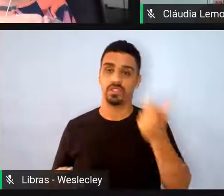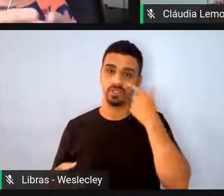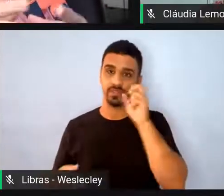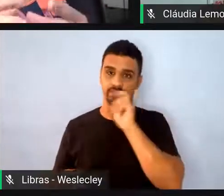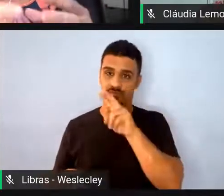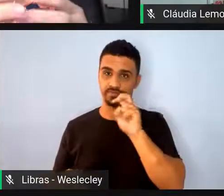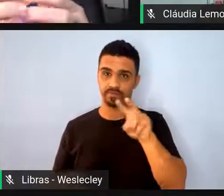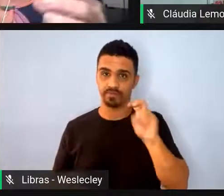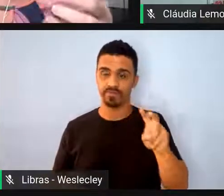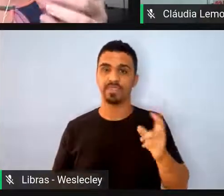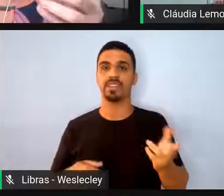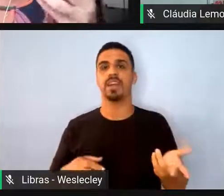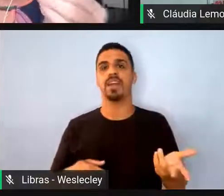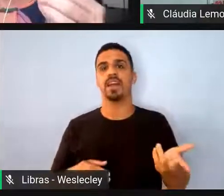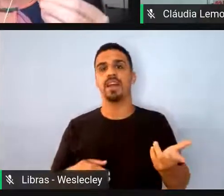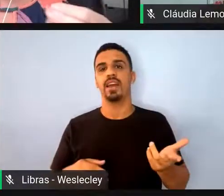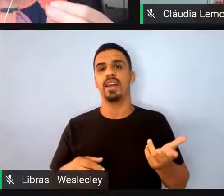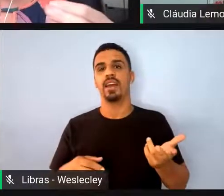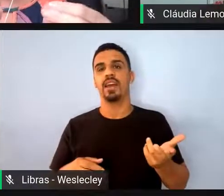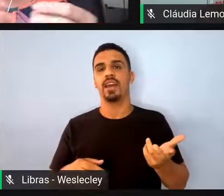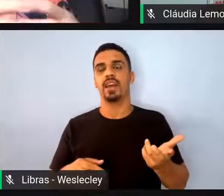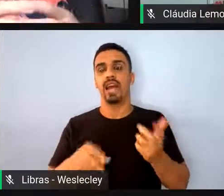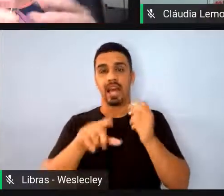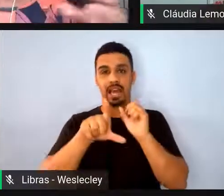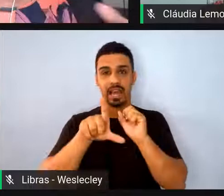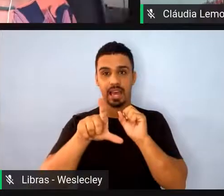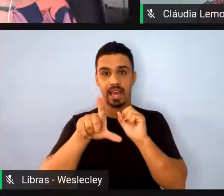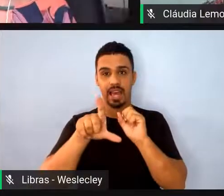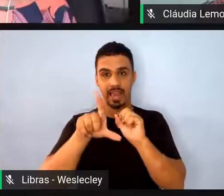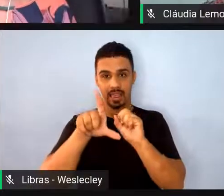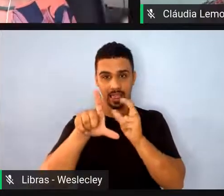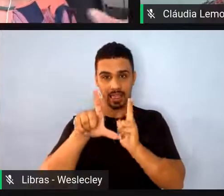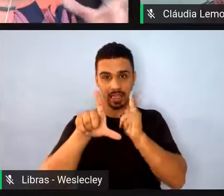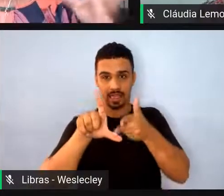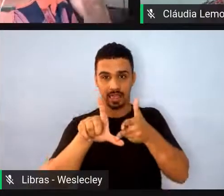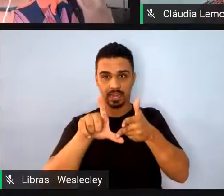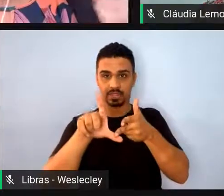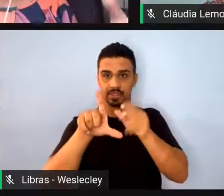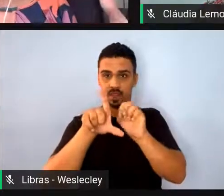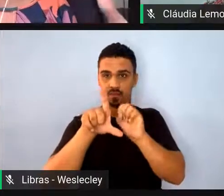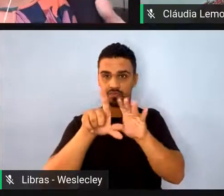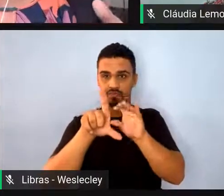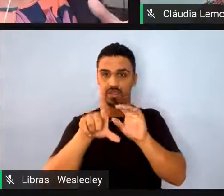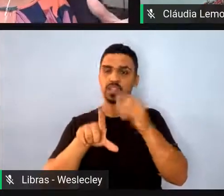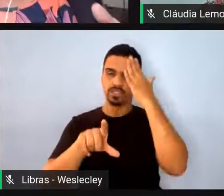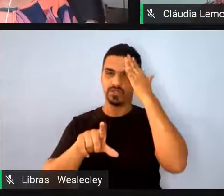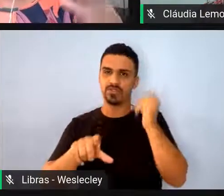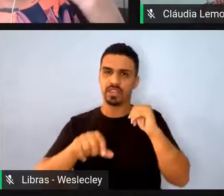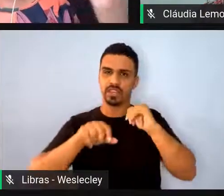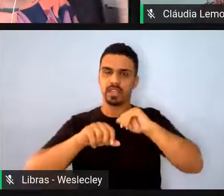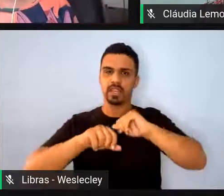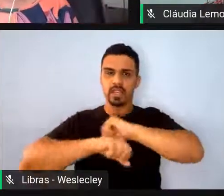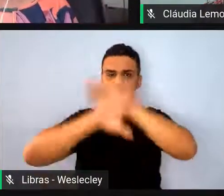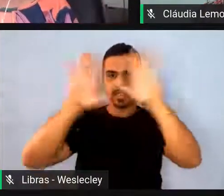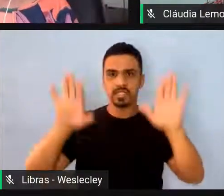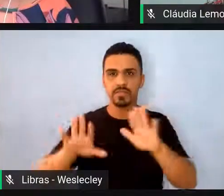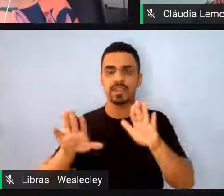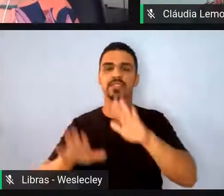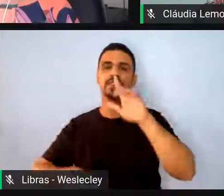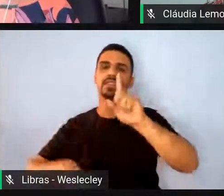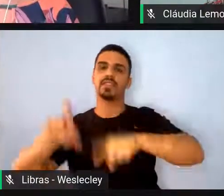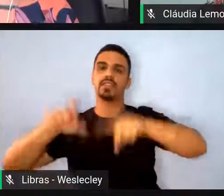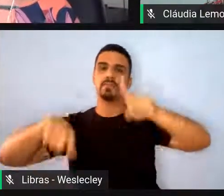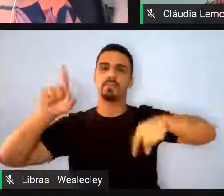gente verifica que a transparência, ela é muito variável, ela varia muito de um país para o outro, de uma iniciativa para